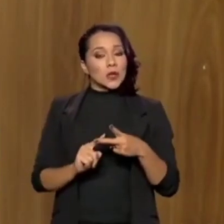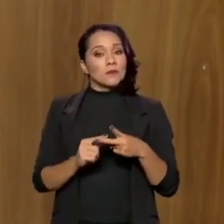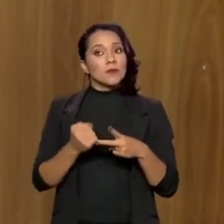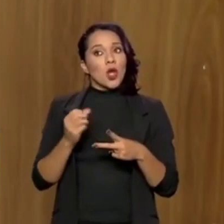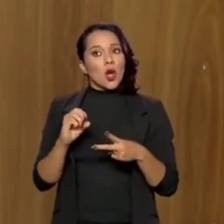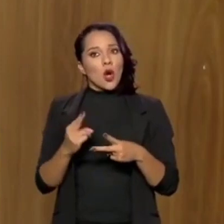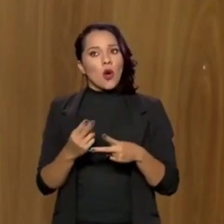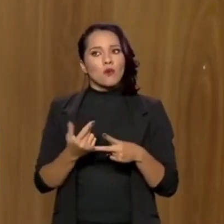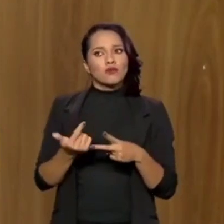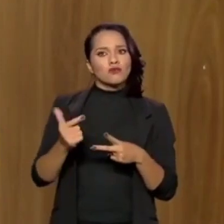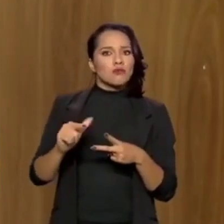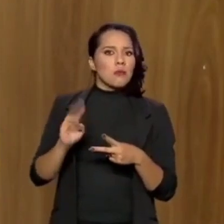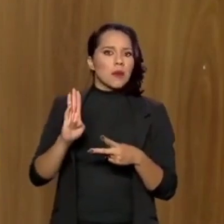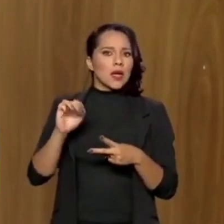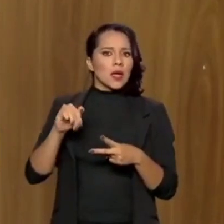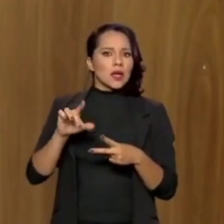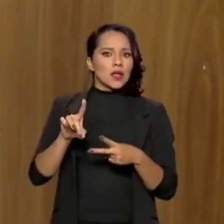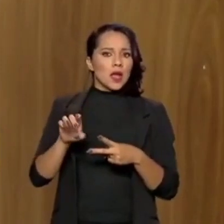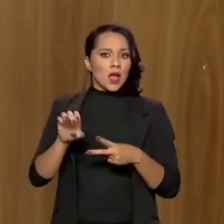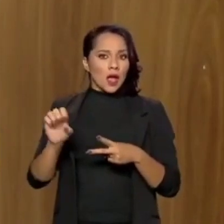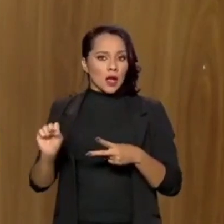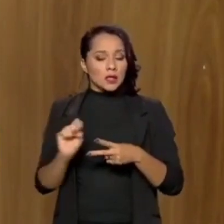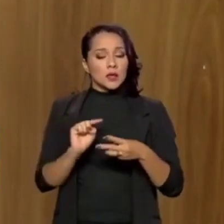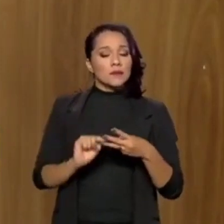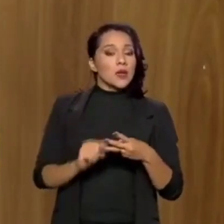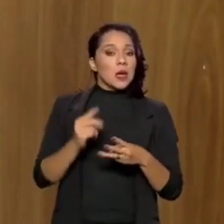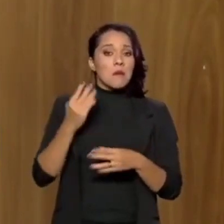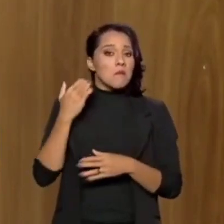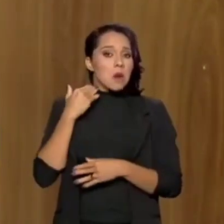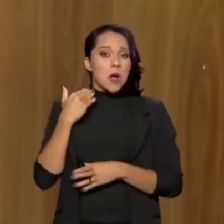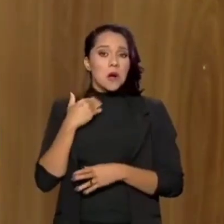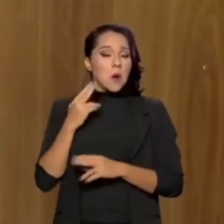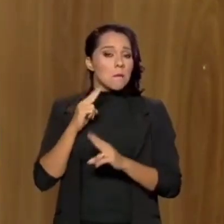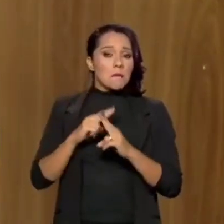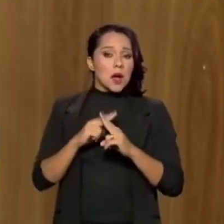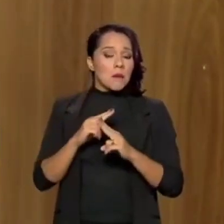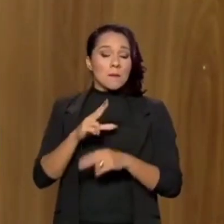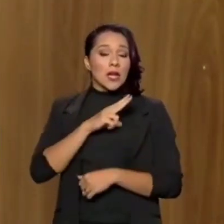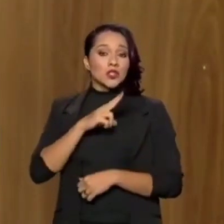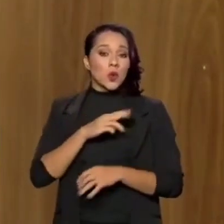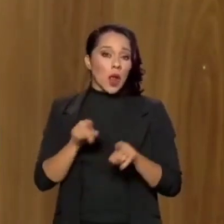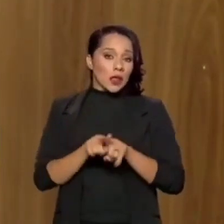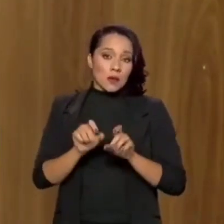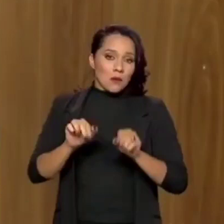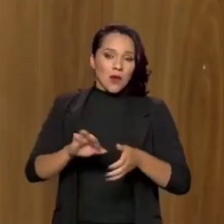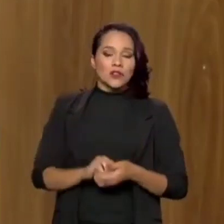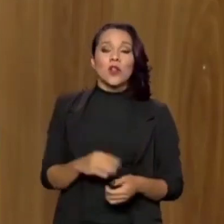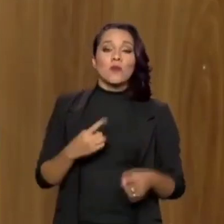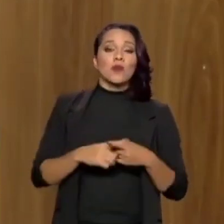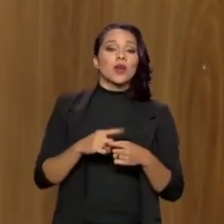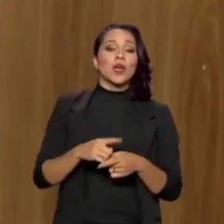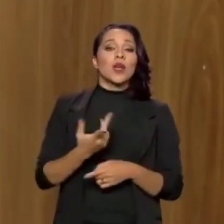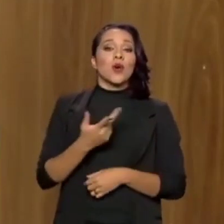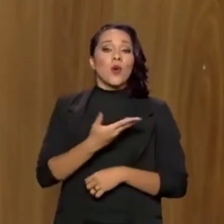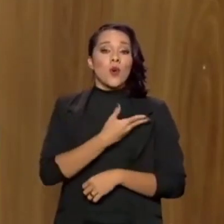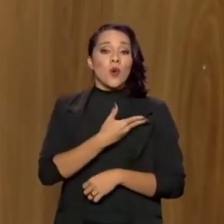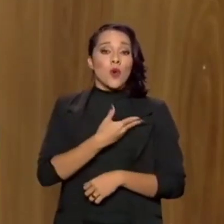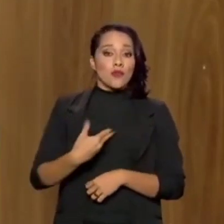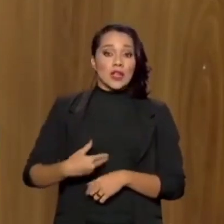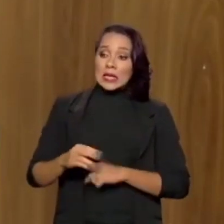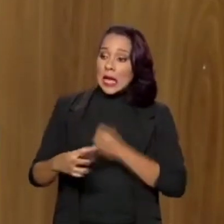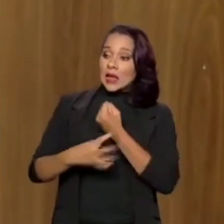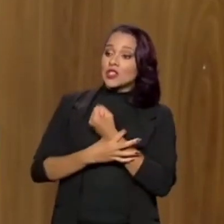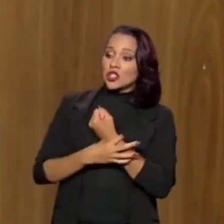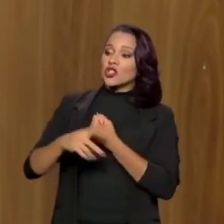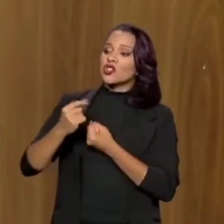através de BNDES, mas mesmo os bancos privados, porque nós temos fundos garantidores, que o governo está garantindo esses recursos